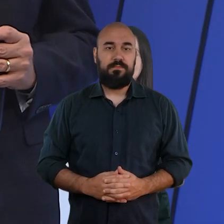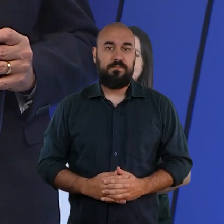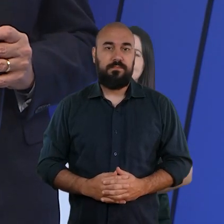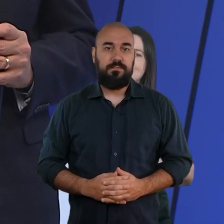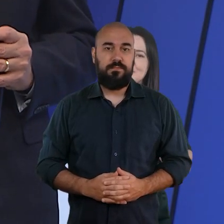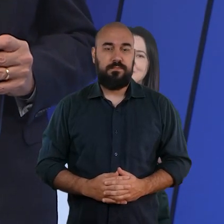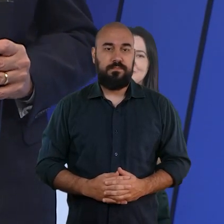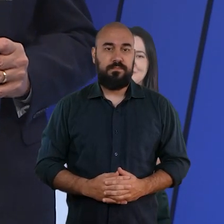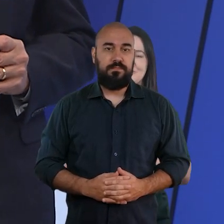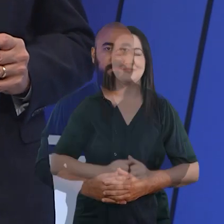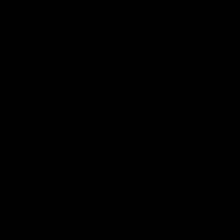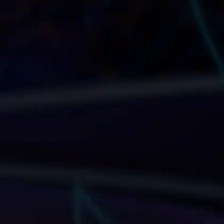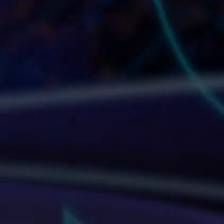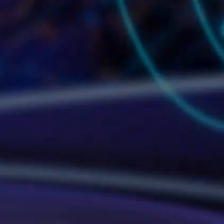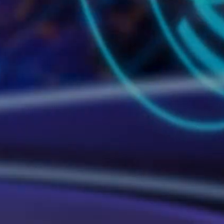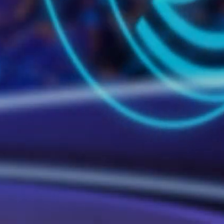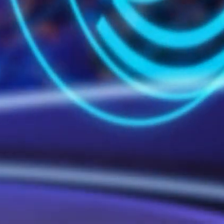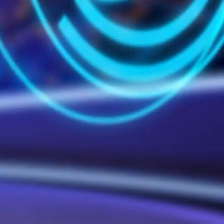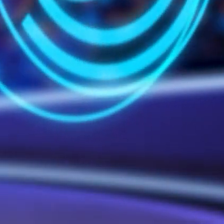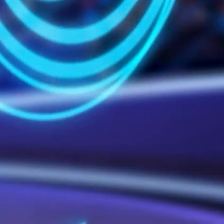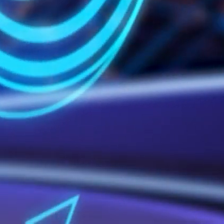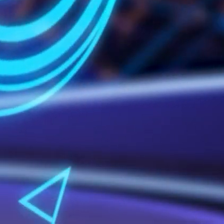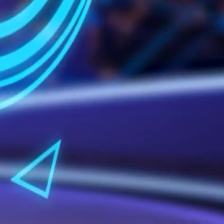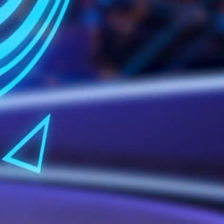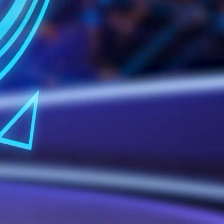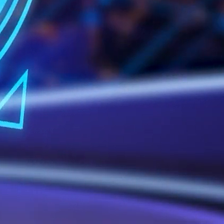do Futuro já está no ar.